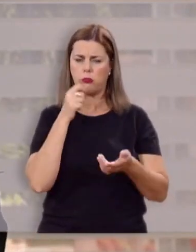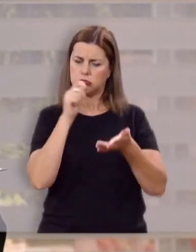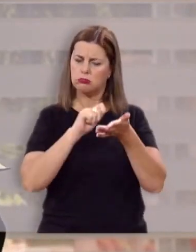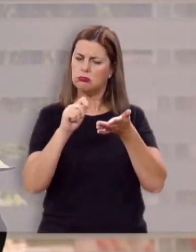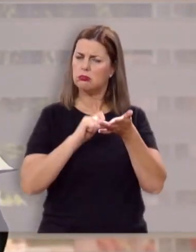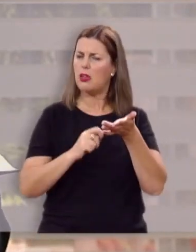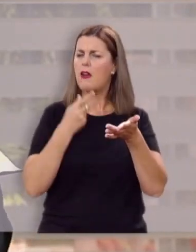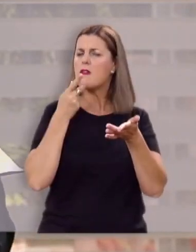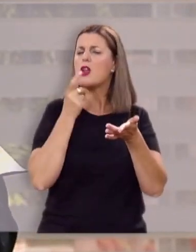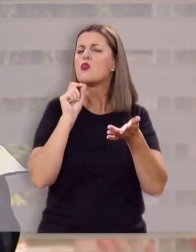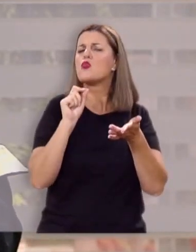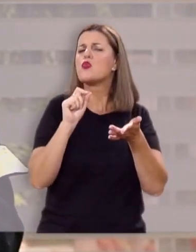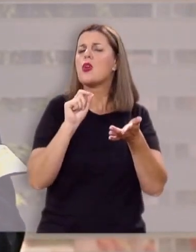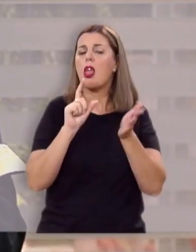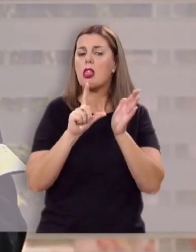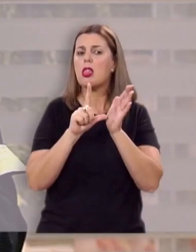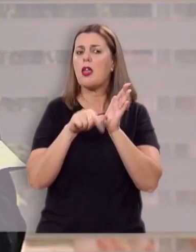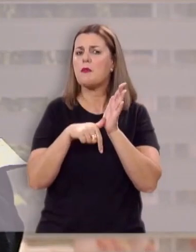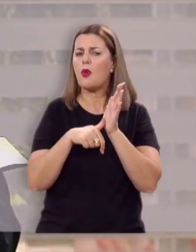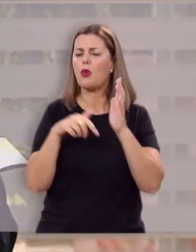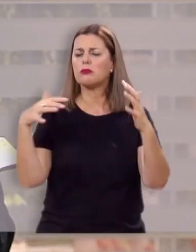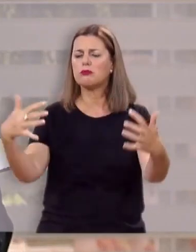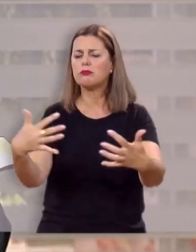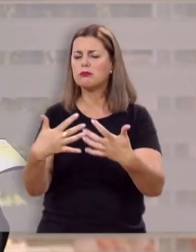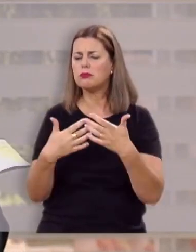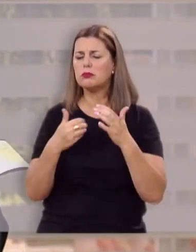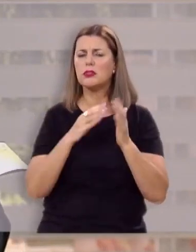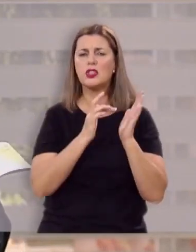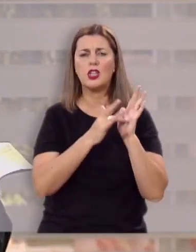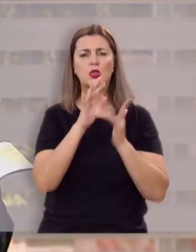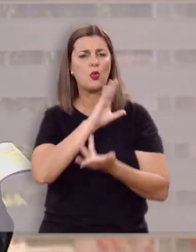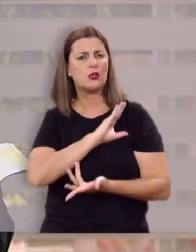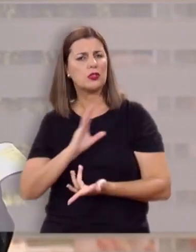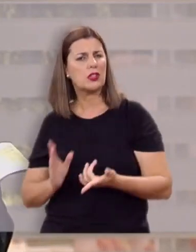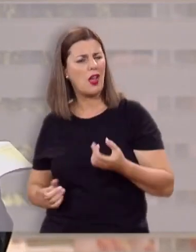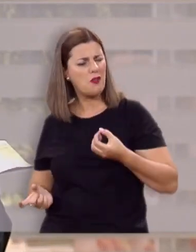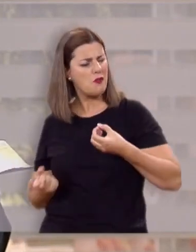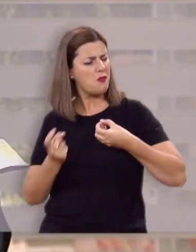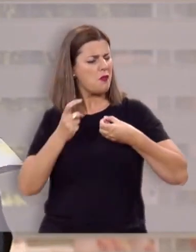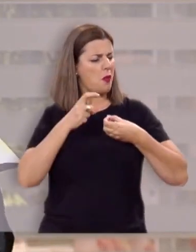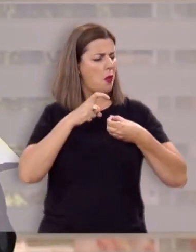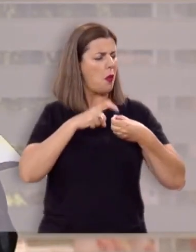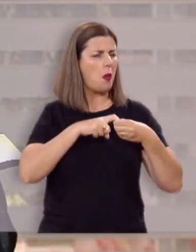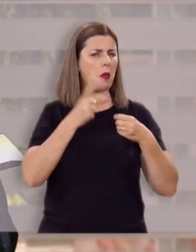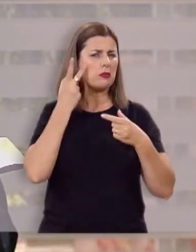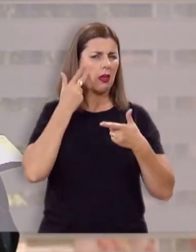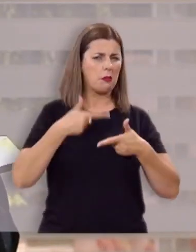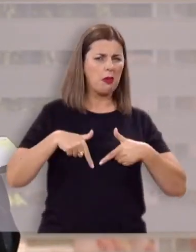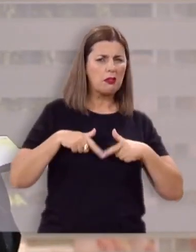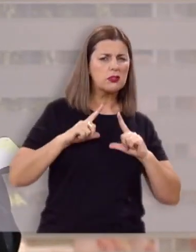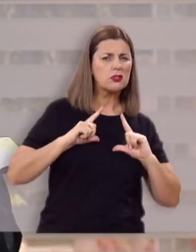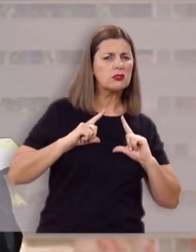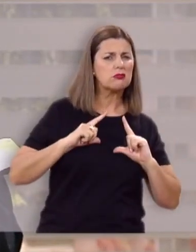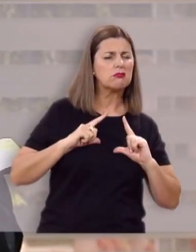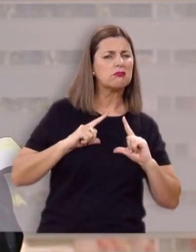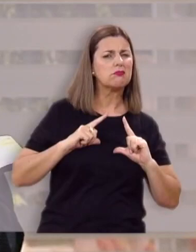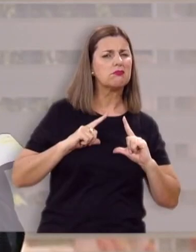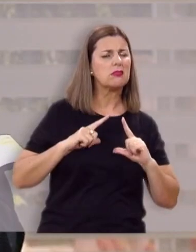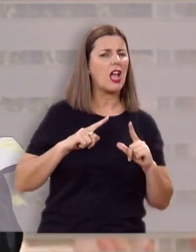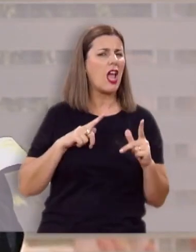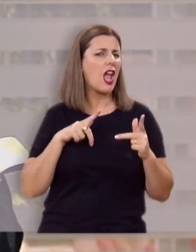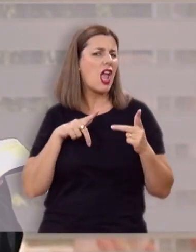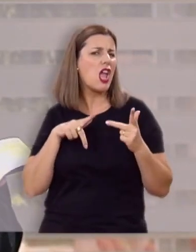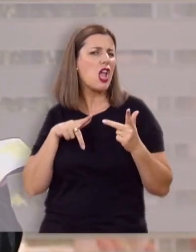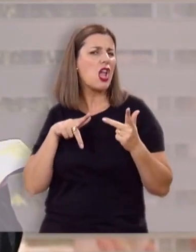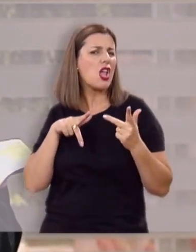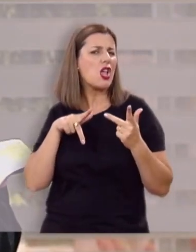o seguinte: depois de ter abraçado a Cristo, voltar para o judaísmo é